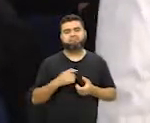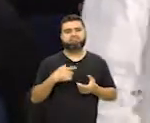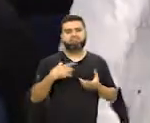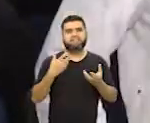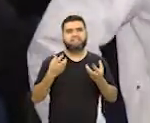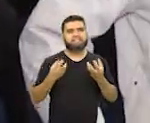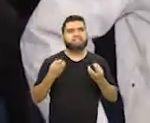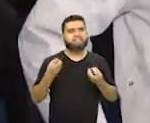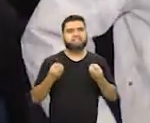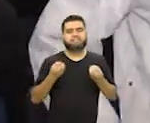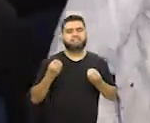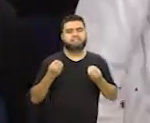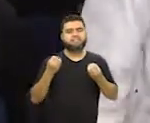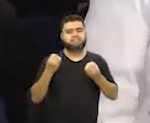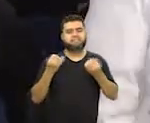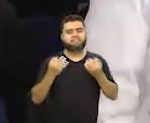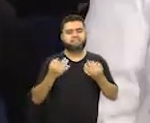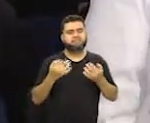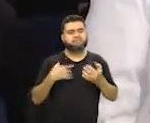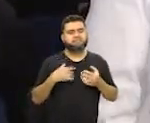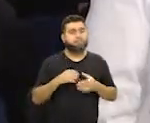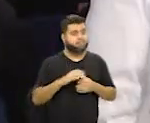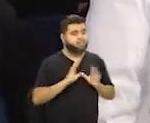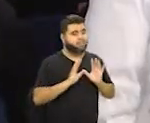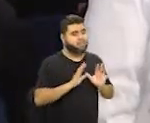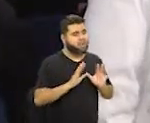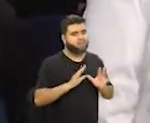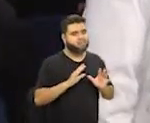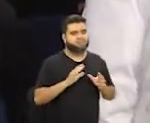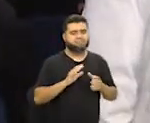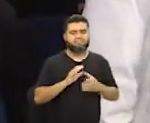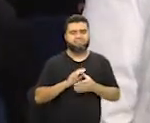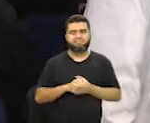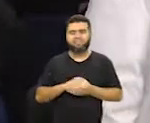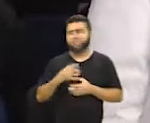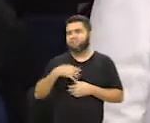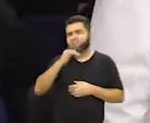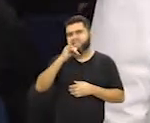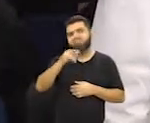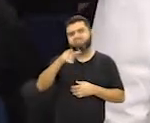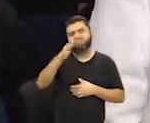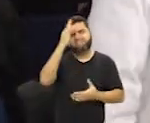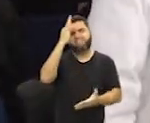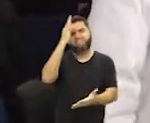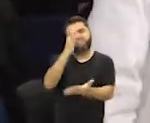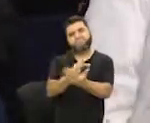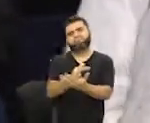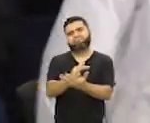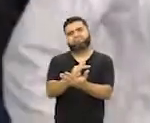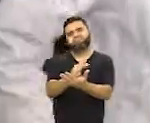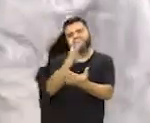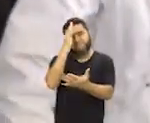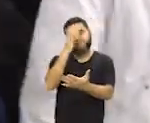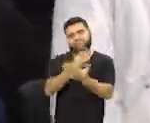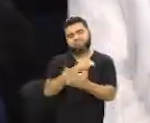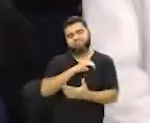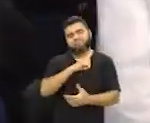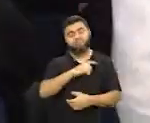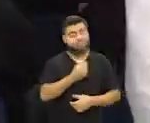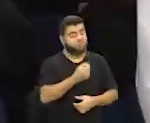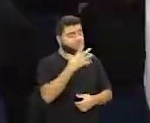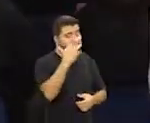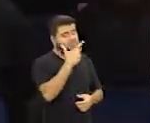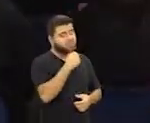Ai, como que eu falo? Ah, tranquilo. Que tenha fé. Que tenha fé? Isso. Nossa, que